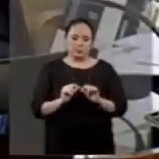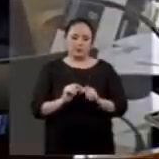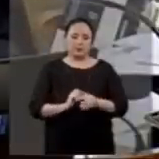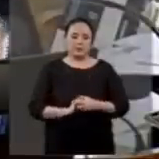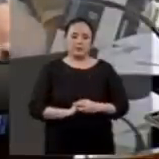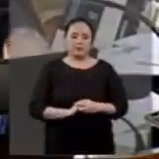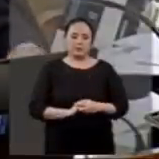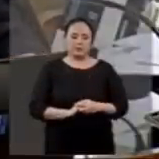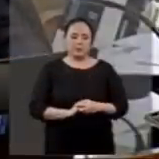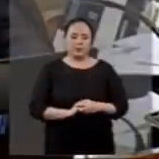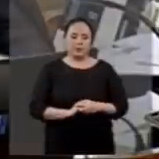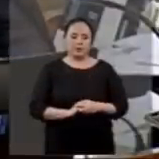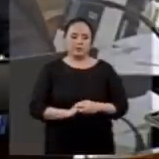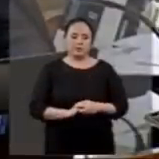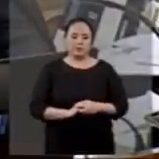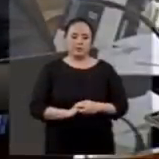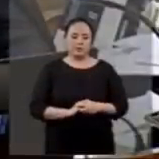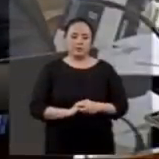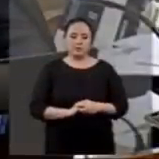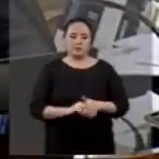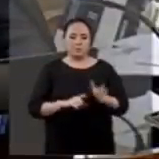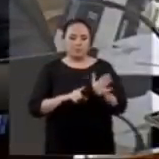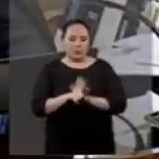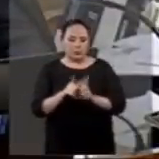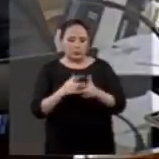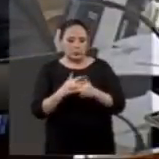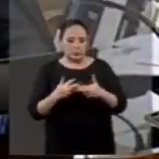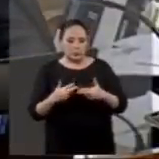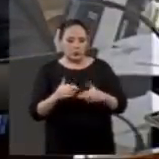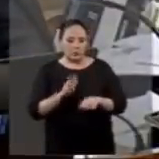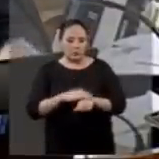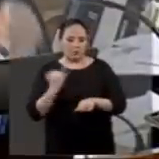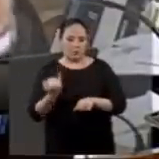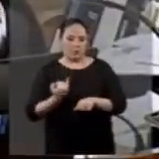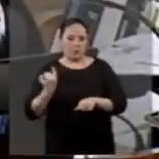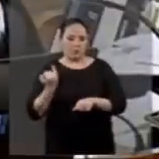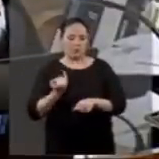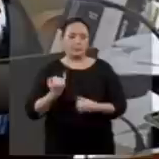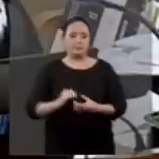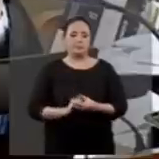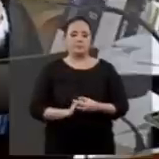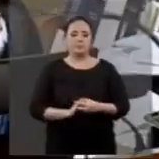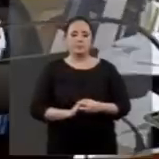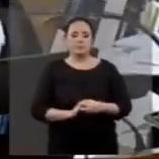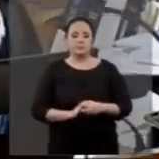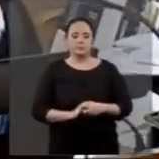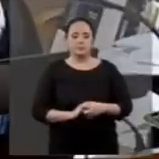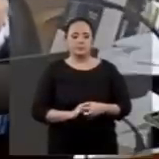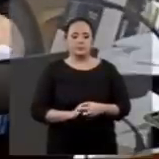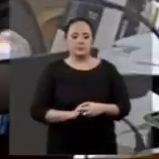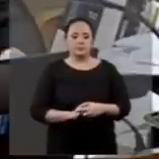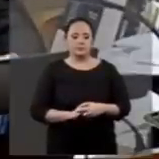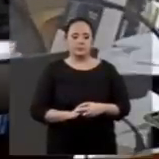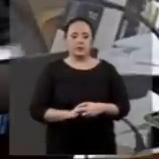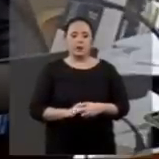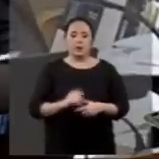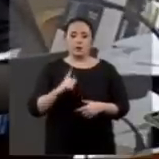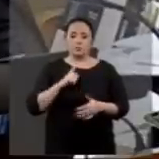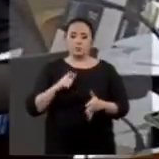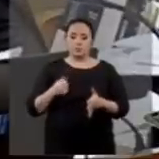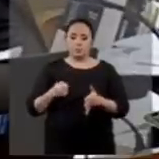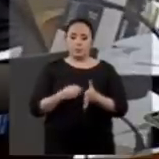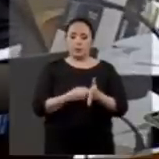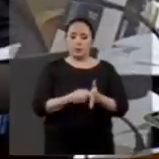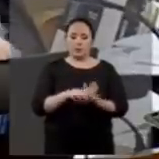colocar algumas questões que entendo mais importantes. O que aqui está impugnado